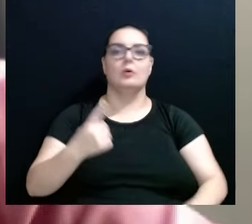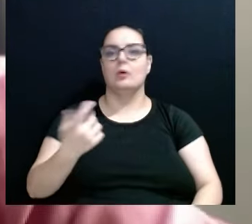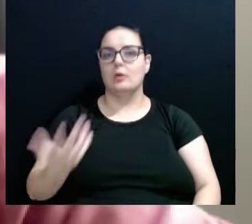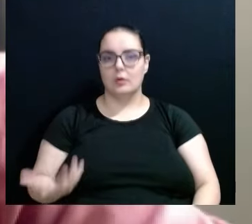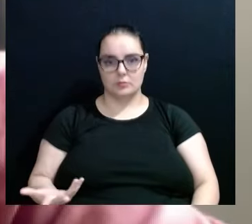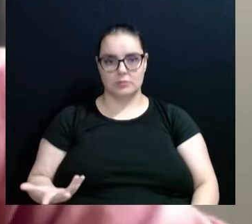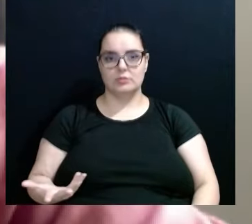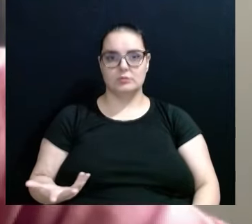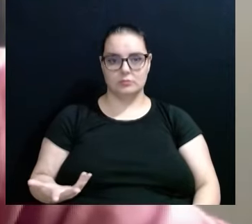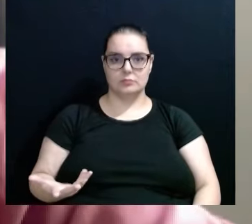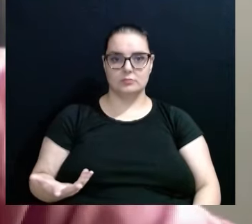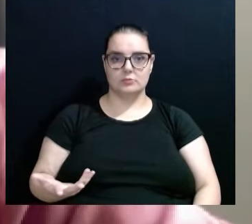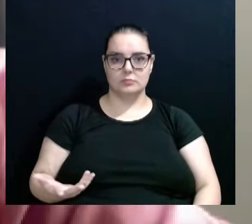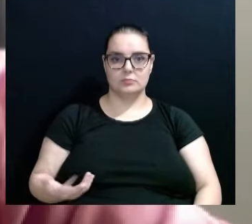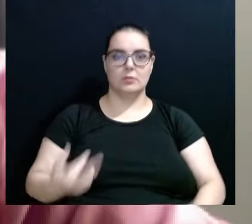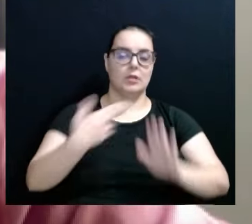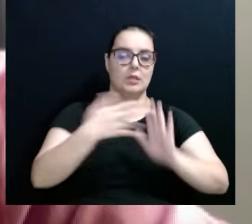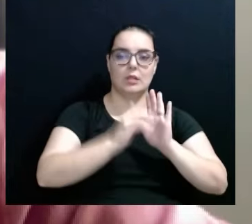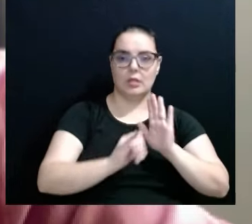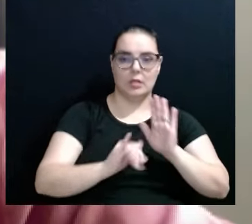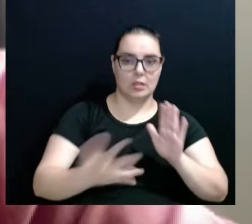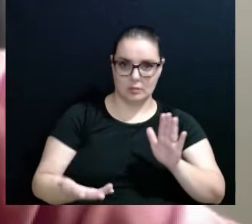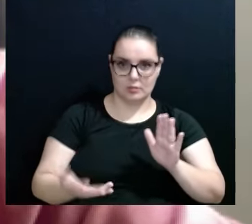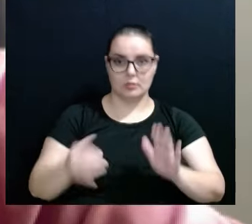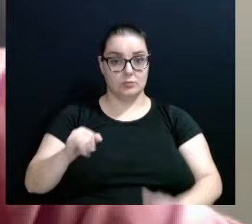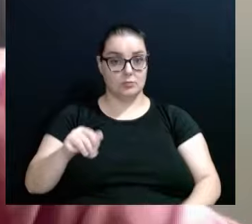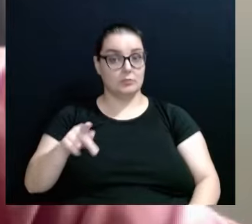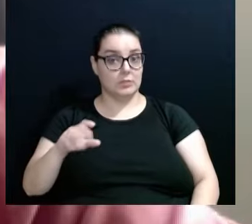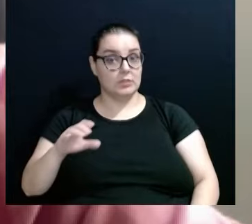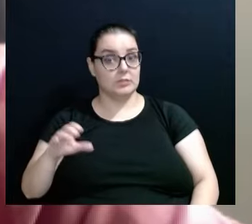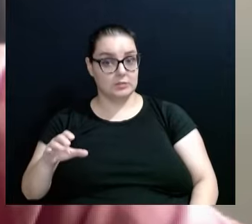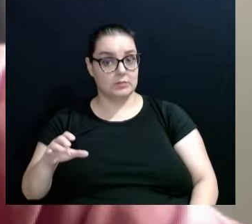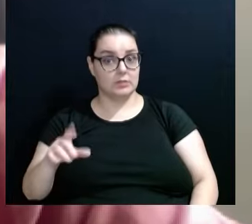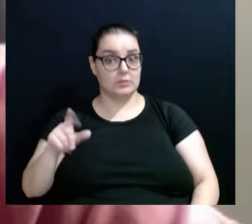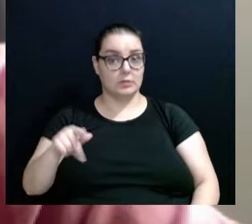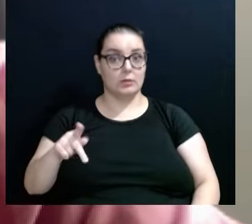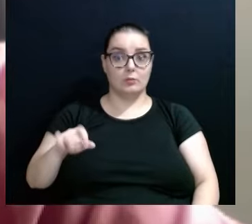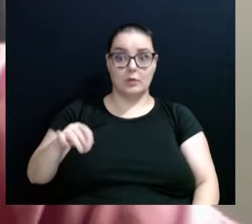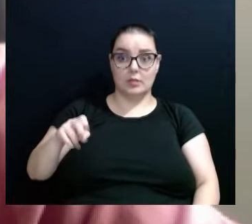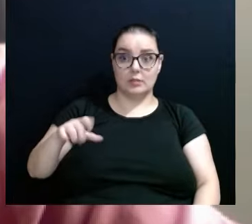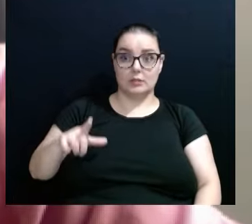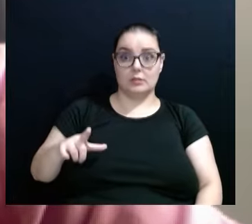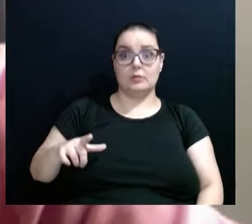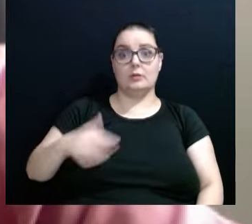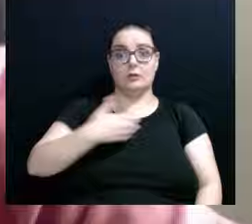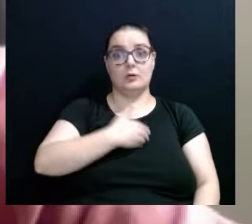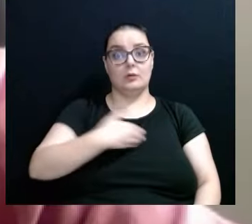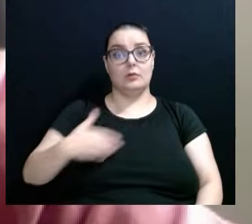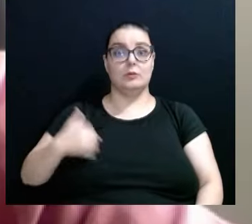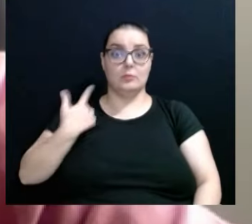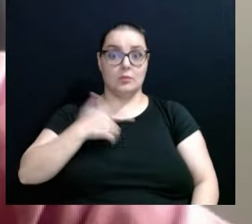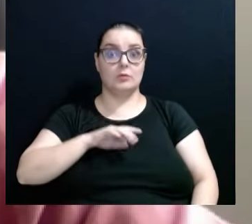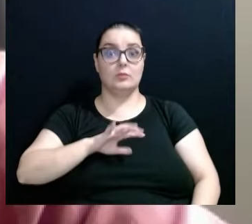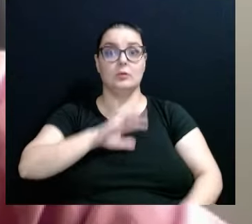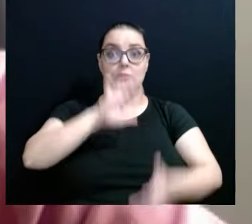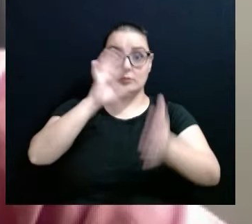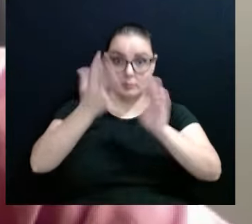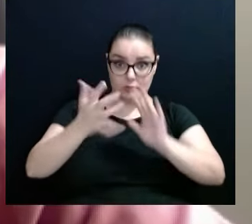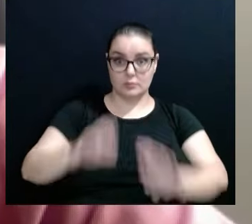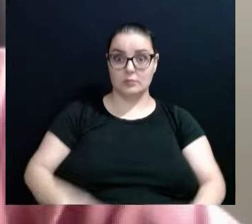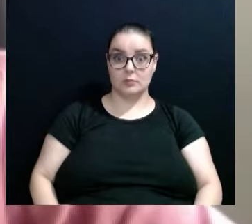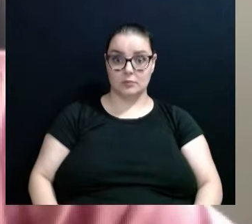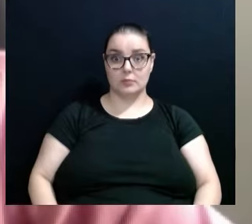um capítulo em relatórios do IPCC, o painel intergovernamental de mudança do